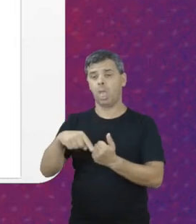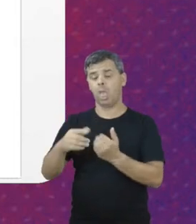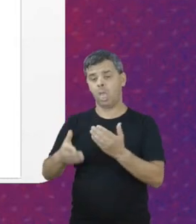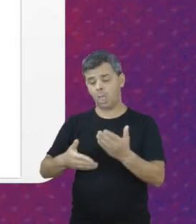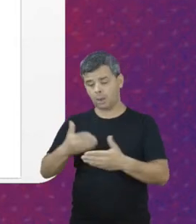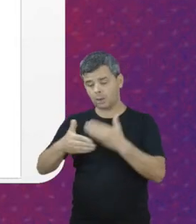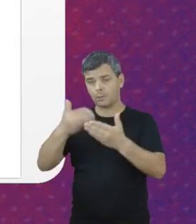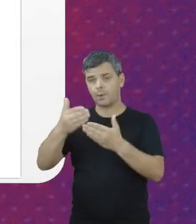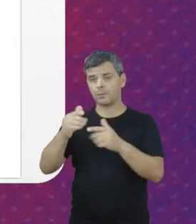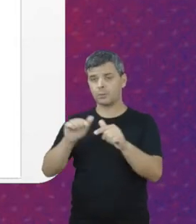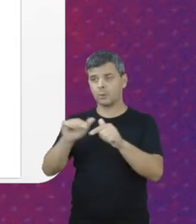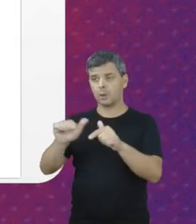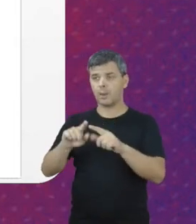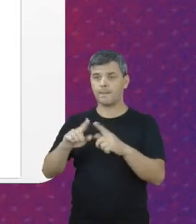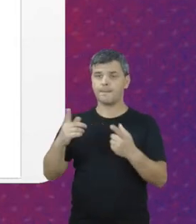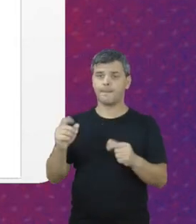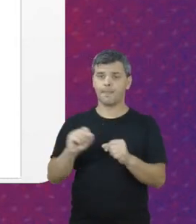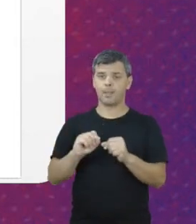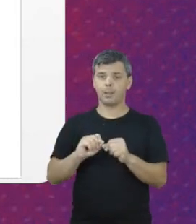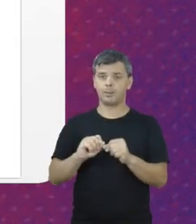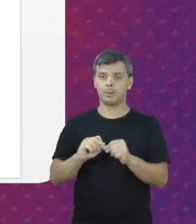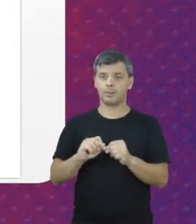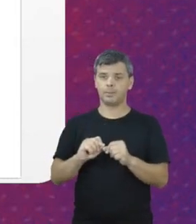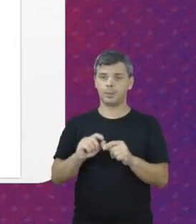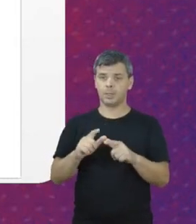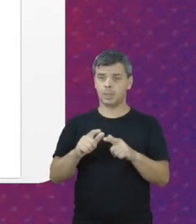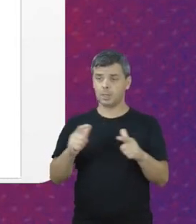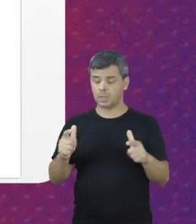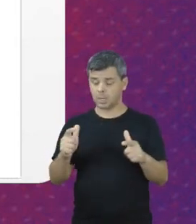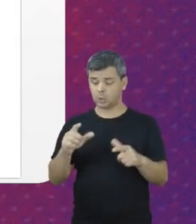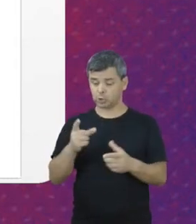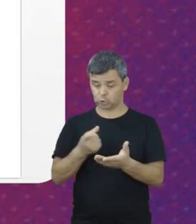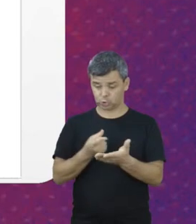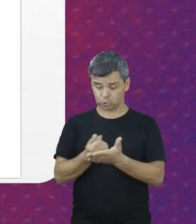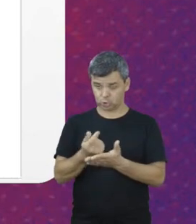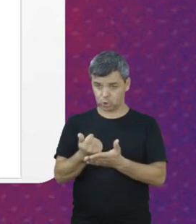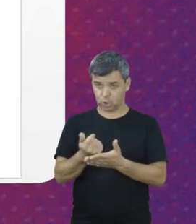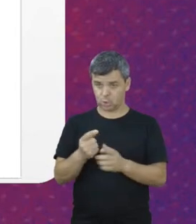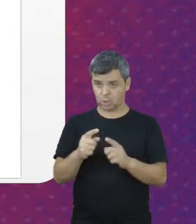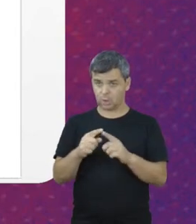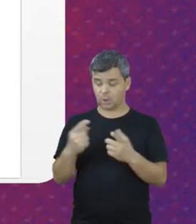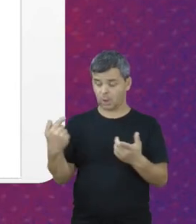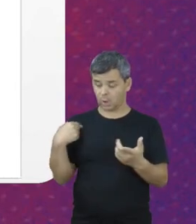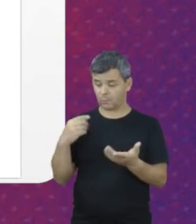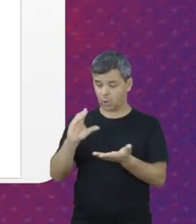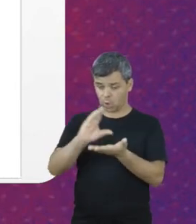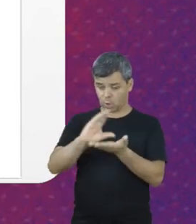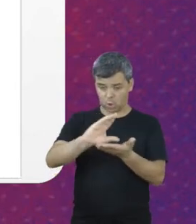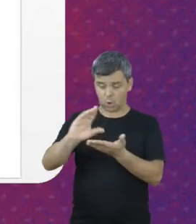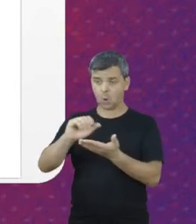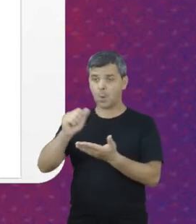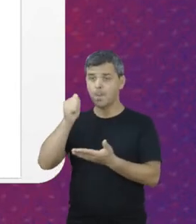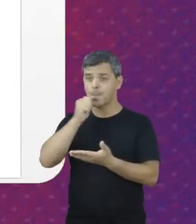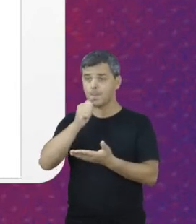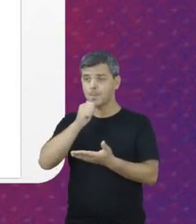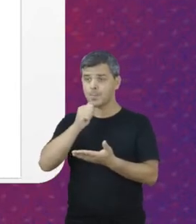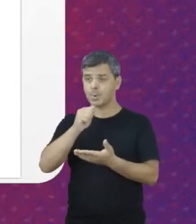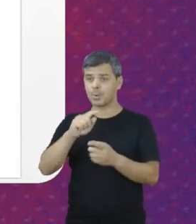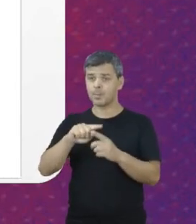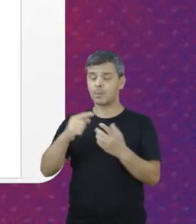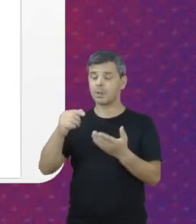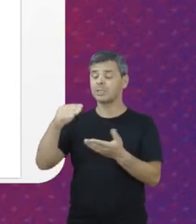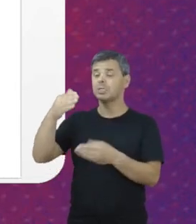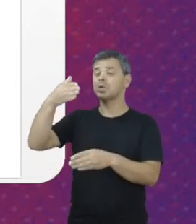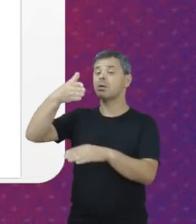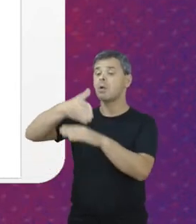esse trabalho, lembrando que a grande parte do dinheiro, né, que vem de recursos para as mulheres chega diretamente na